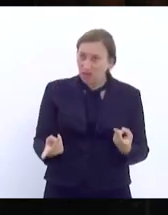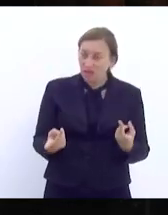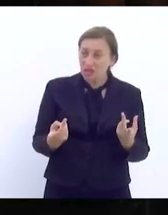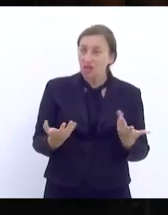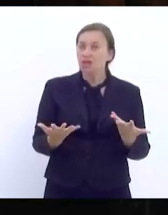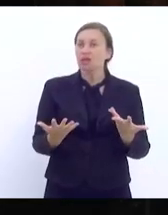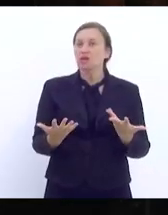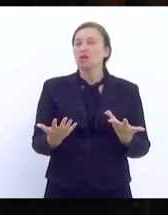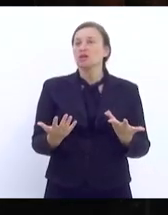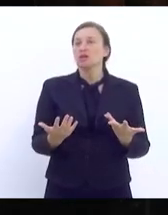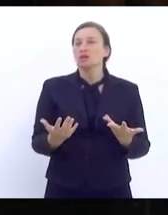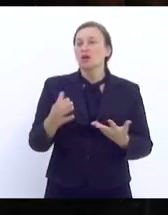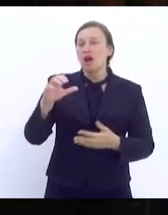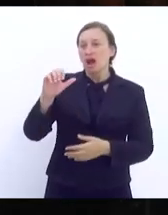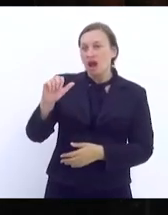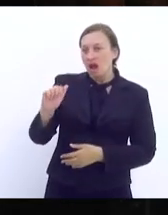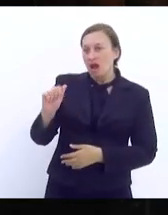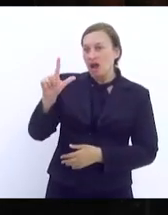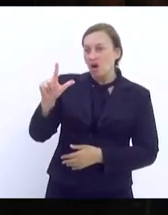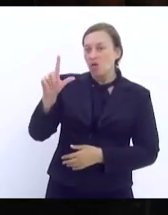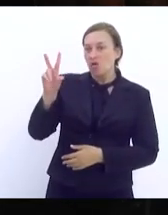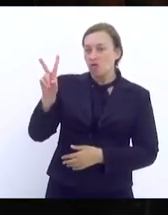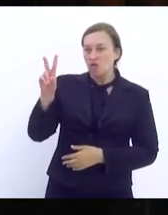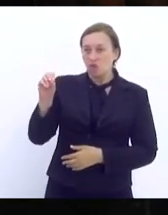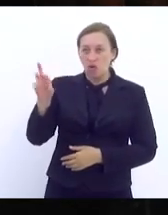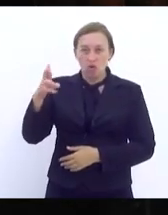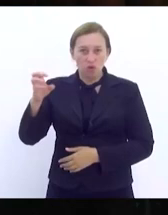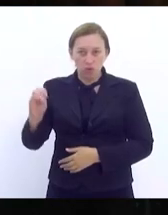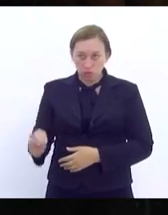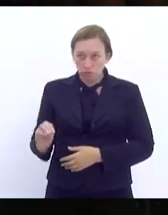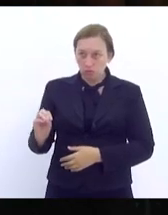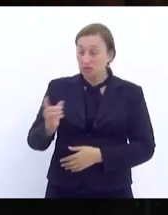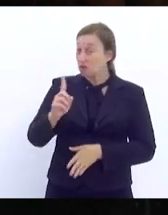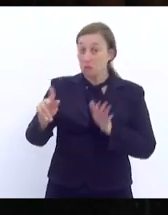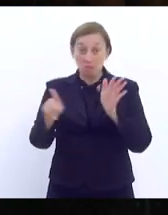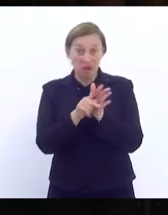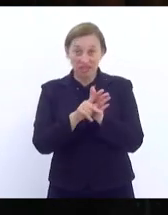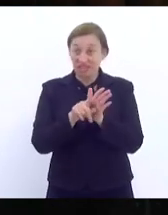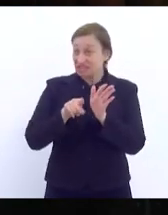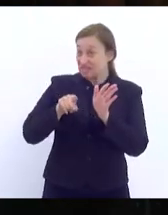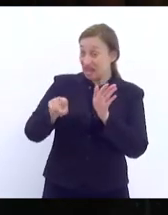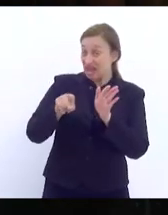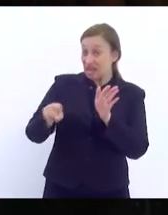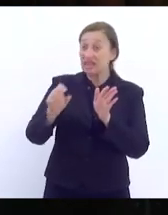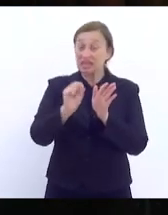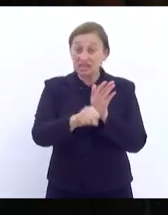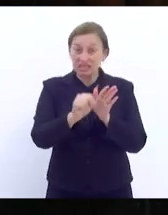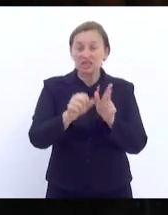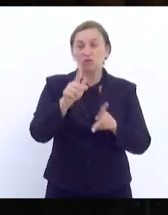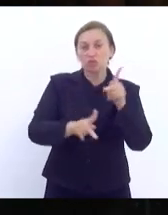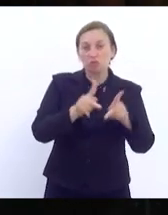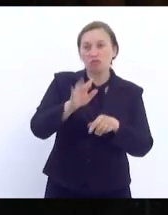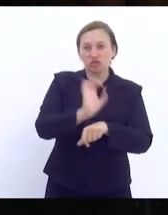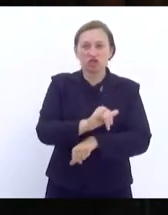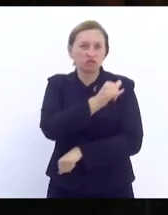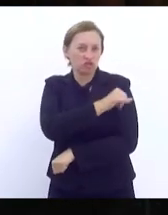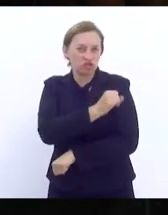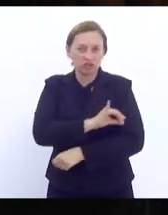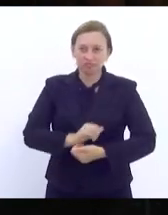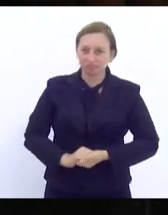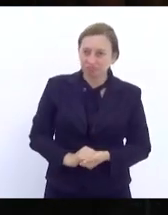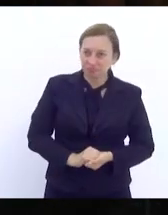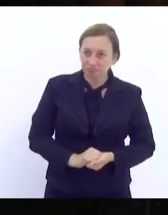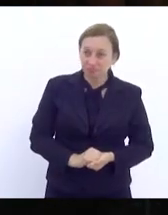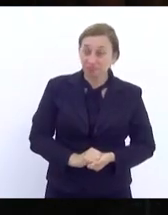por parte do Senhor Alva Luz Sávio não lhe cabe não lhe pertence cabe a população do estado do Rio de Janeiro